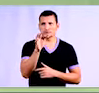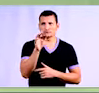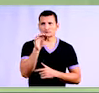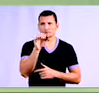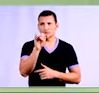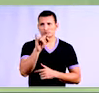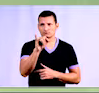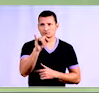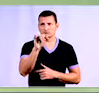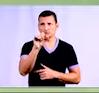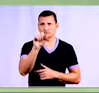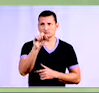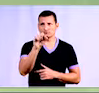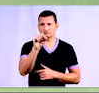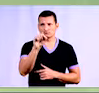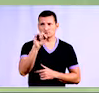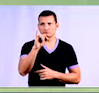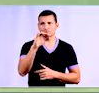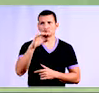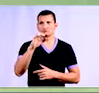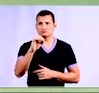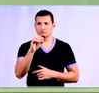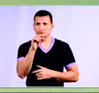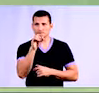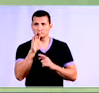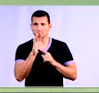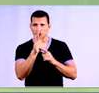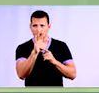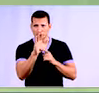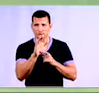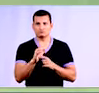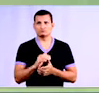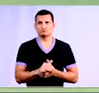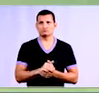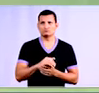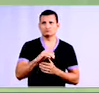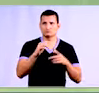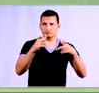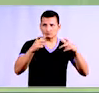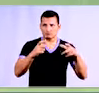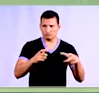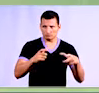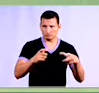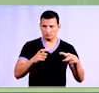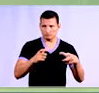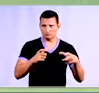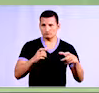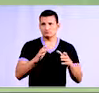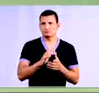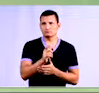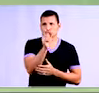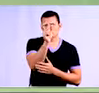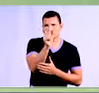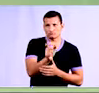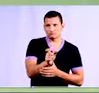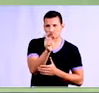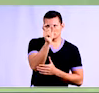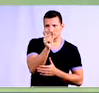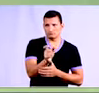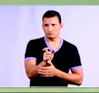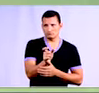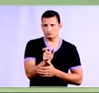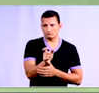mostra o endereço onde estão os dados, o endereço